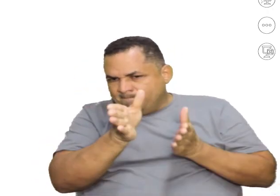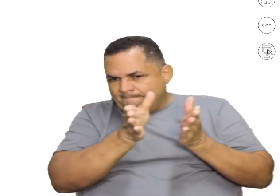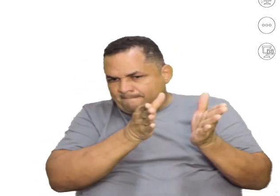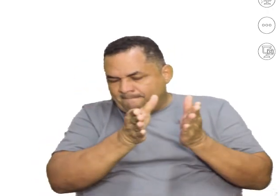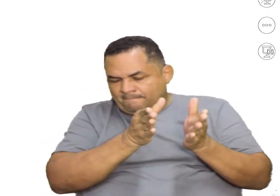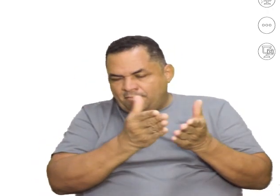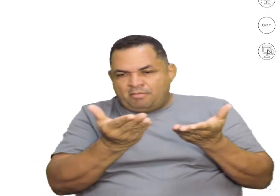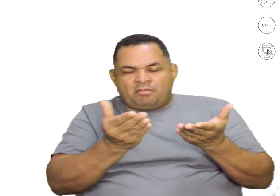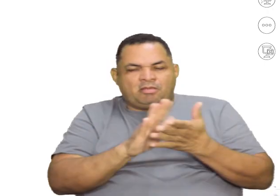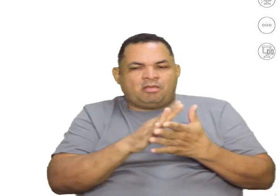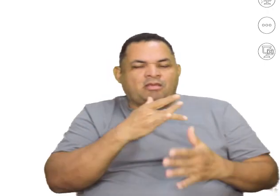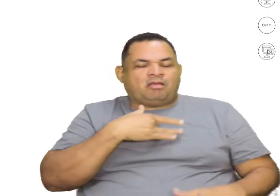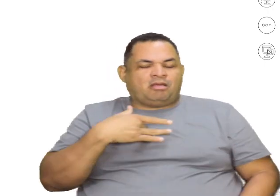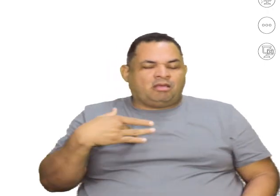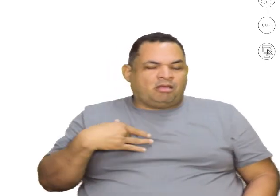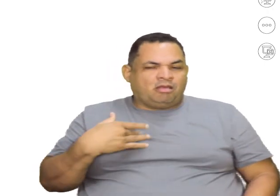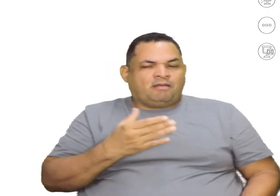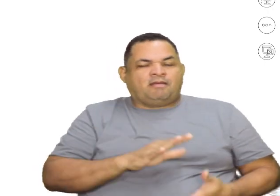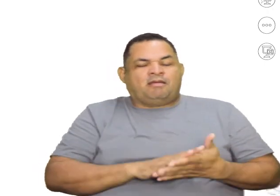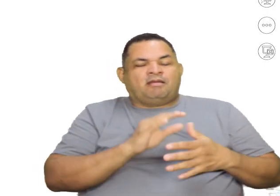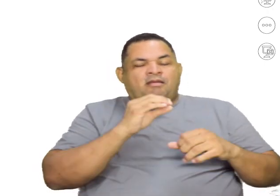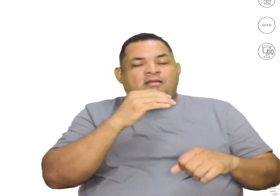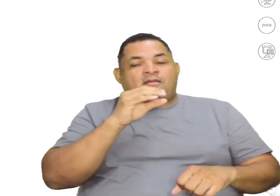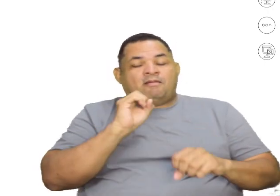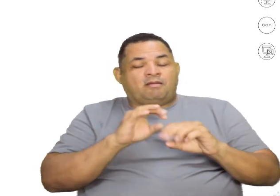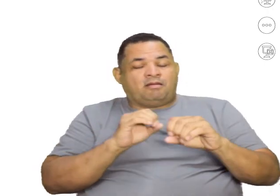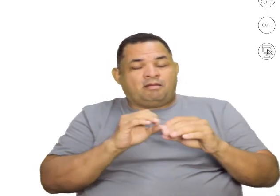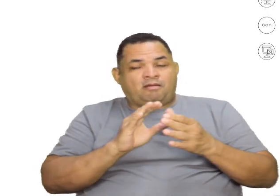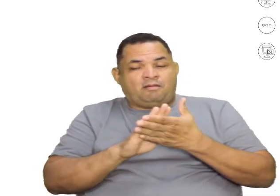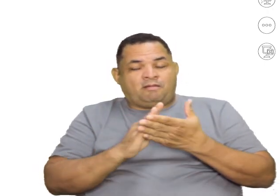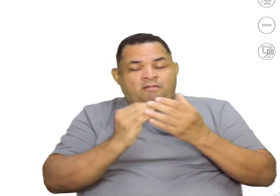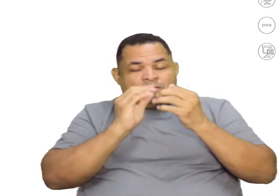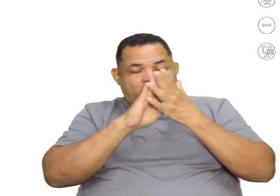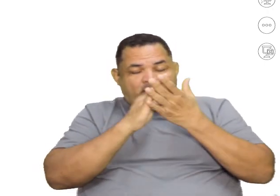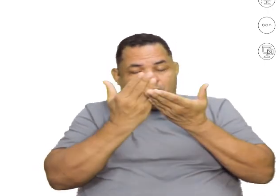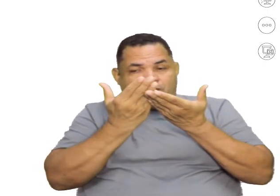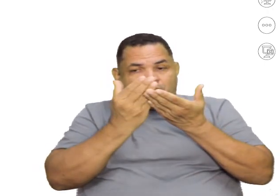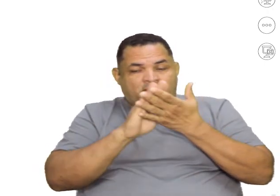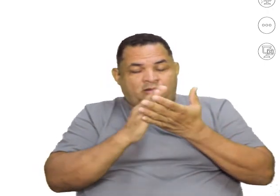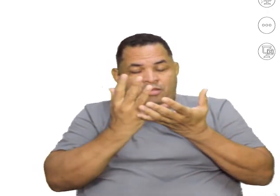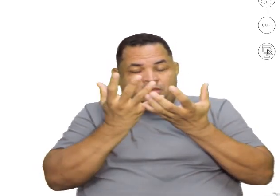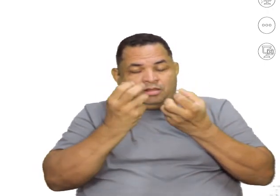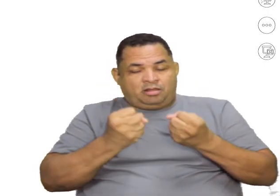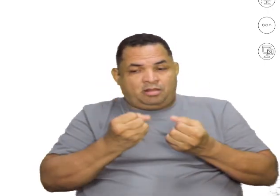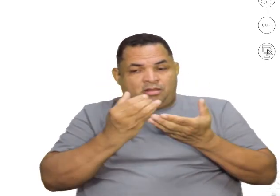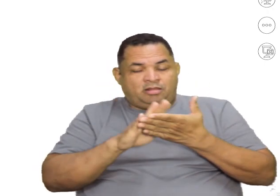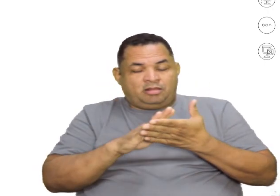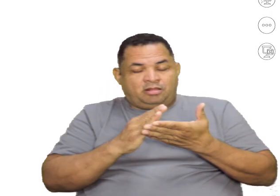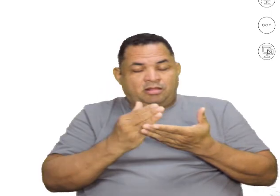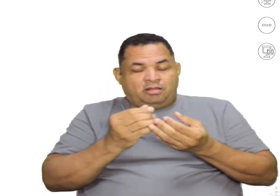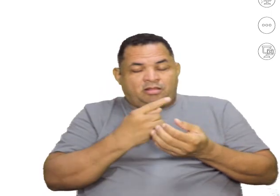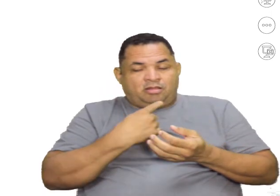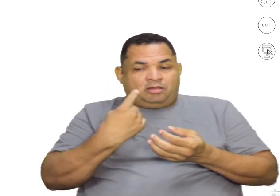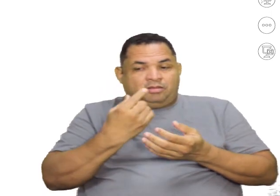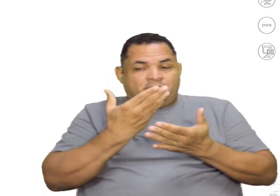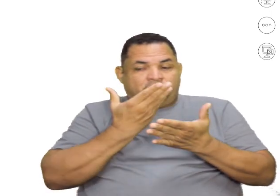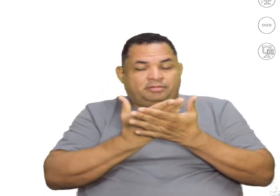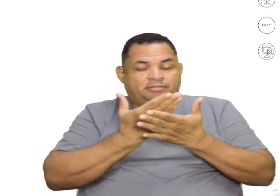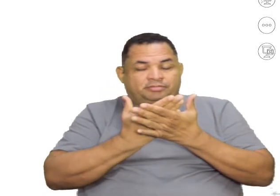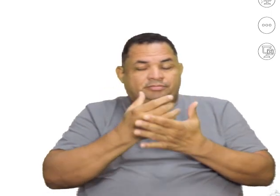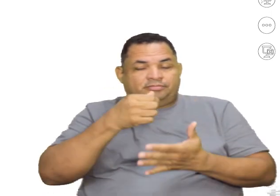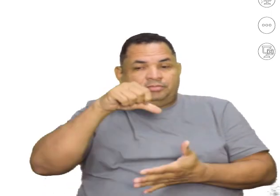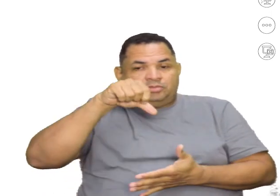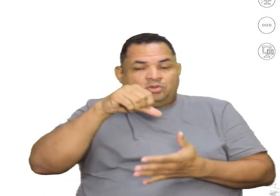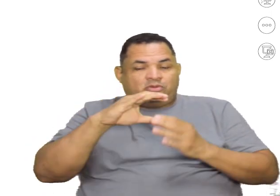acesso para a saúde ou educação, né? O reconhecimento dos seus territórios. A gente viu que nós temos